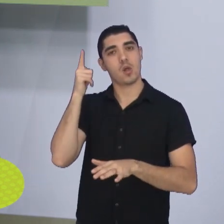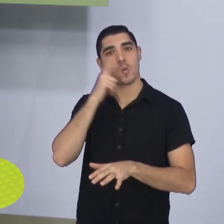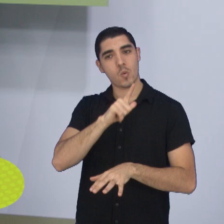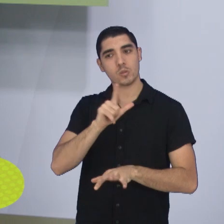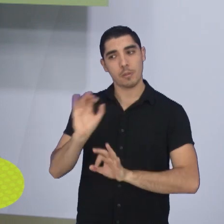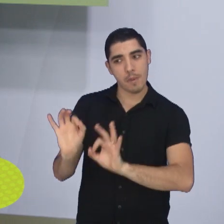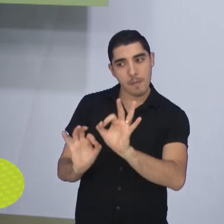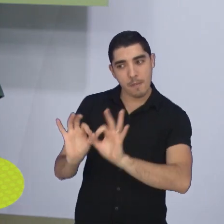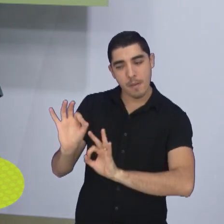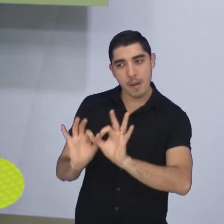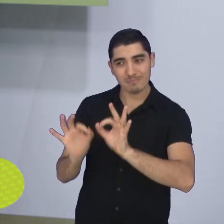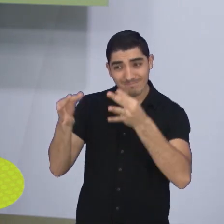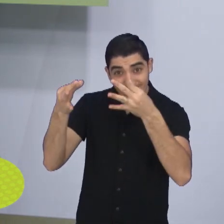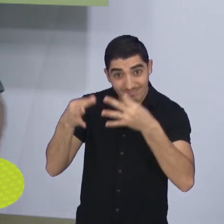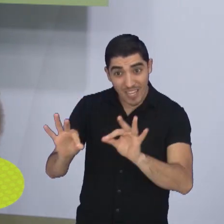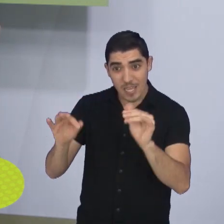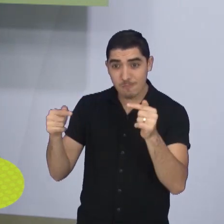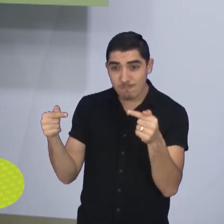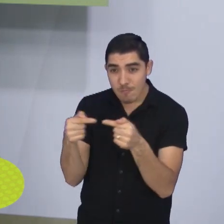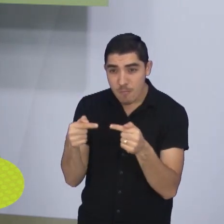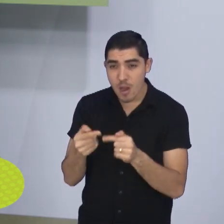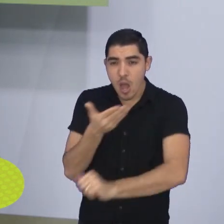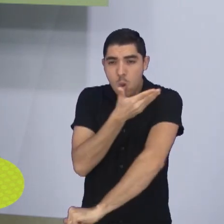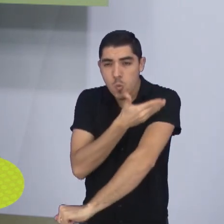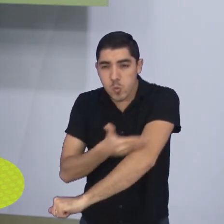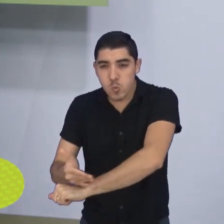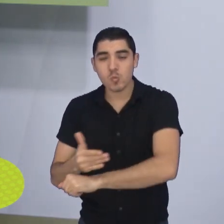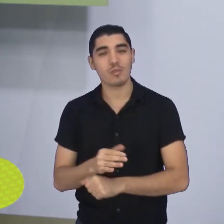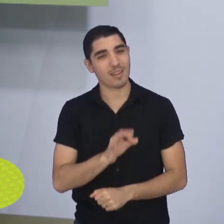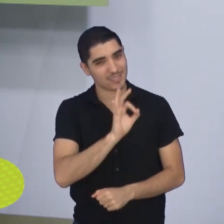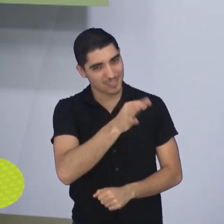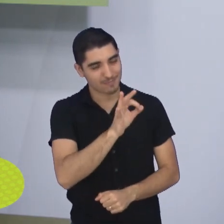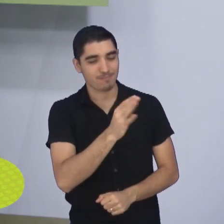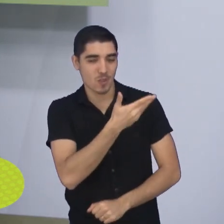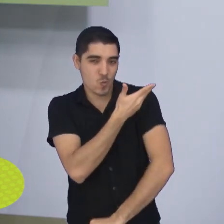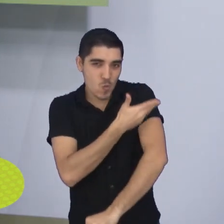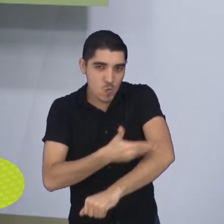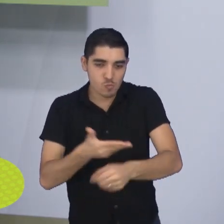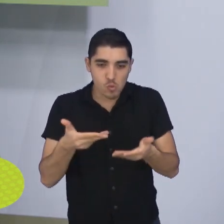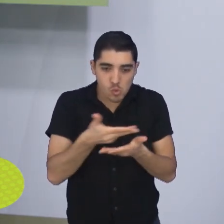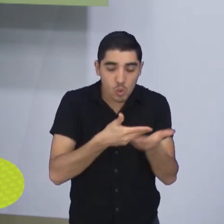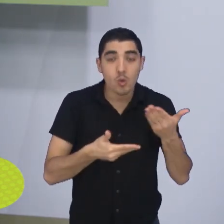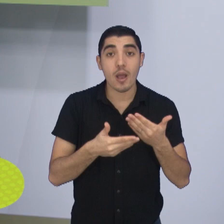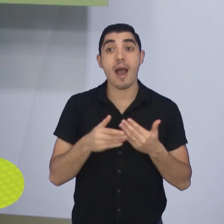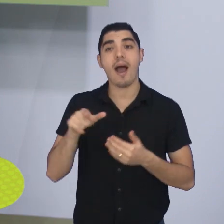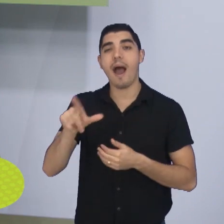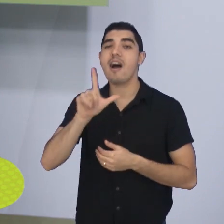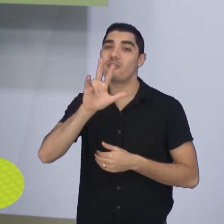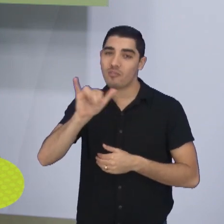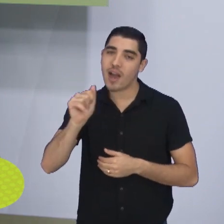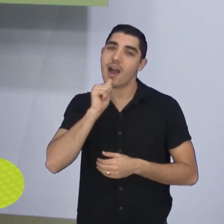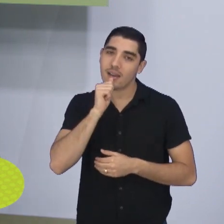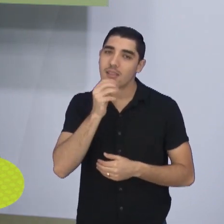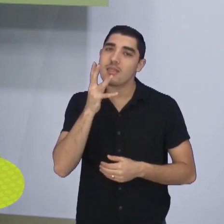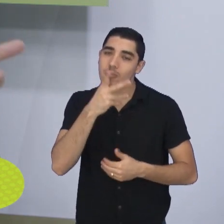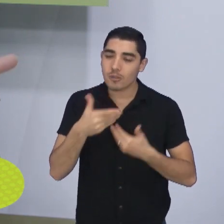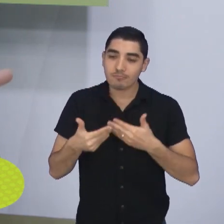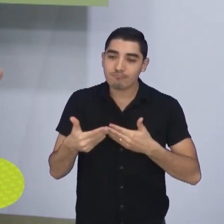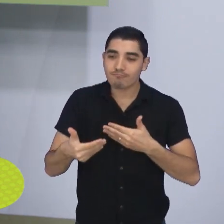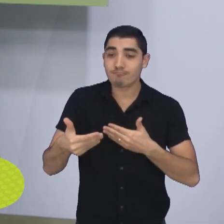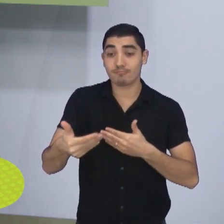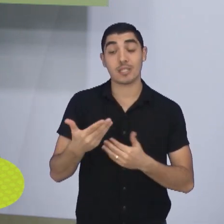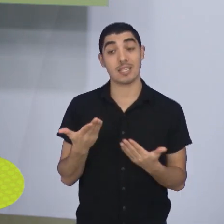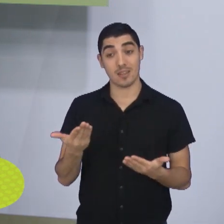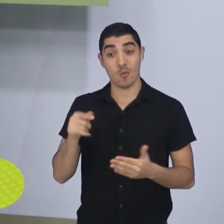azeitar esse time, pegar um pouquinho de entrosamento, isso, obrigado. Esse time vai demandar alguns jogos ainda, e esse jogo, por